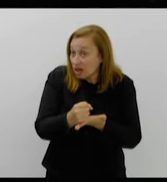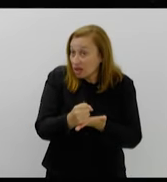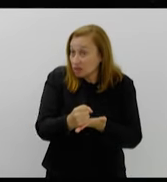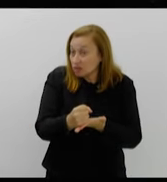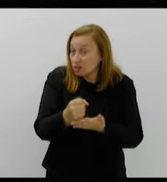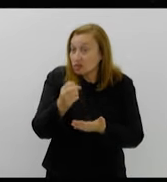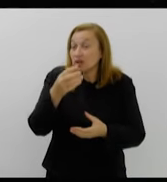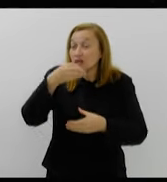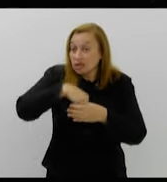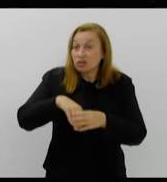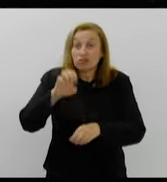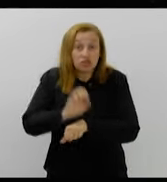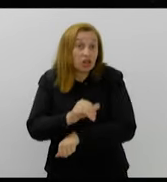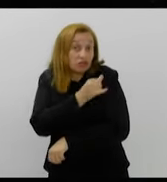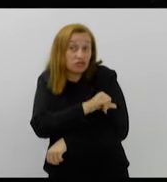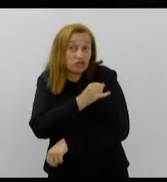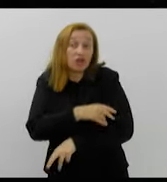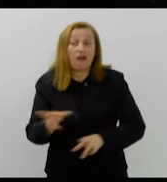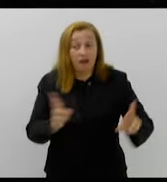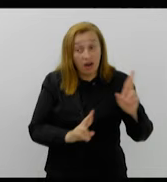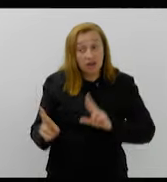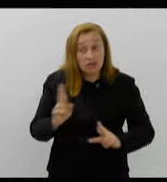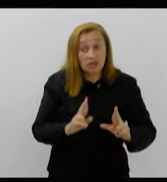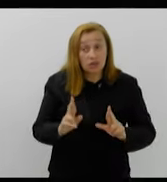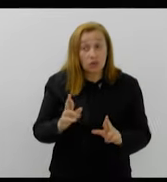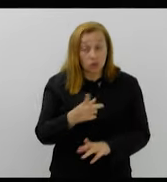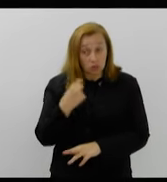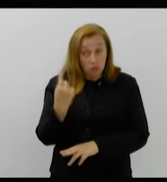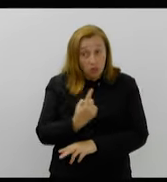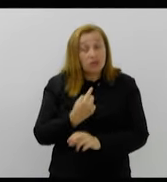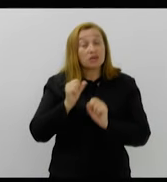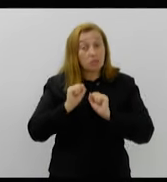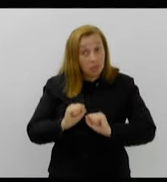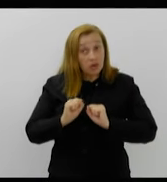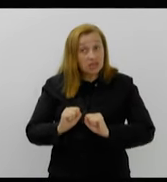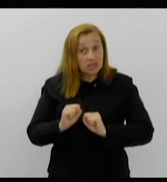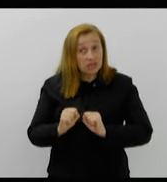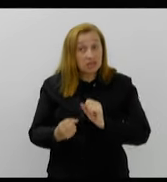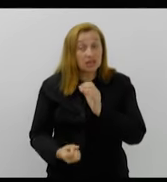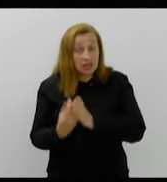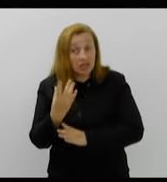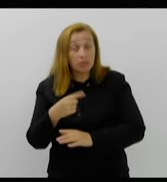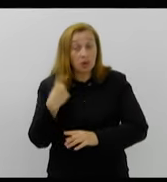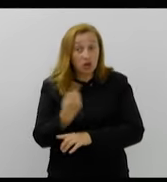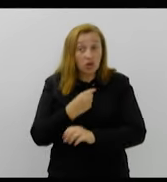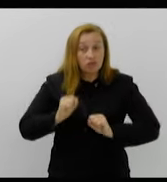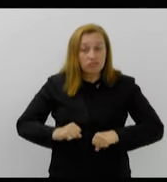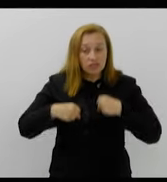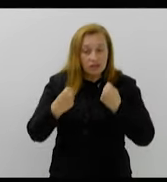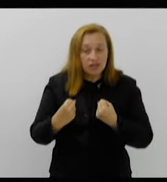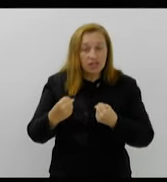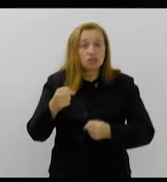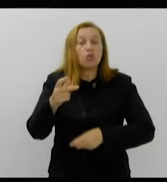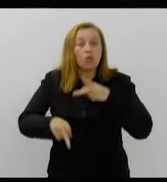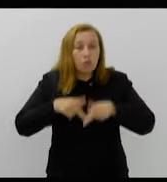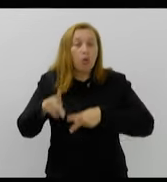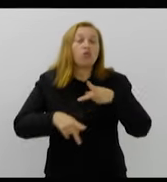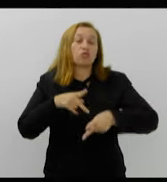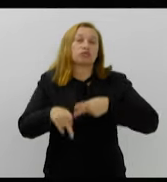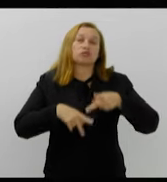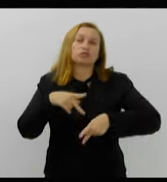Estado do Rio de Janeiro então uma relação consumerista isso pode ser sim legislado porque nós estamos defendendo a população que